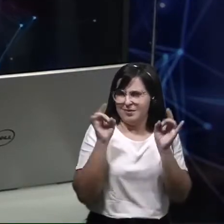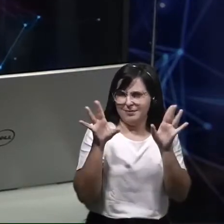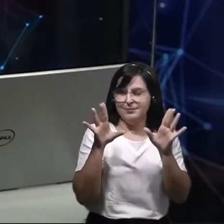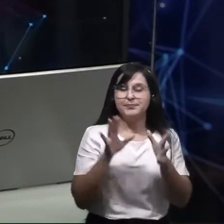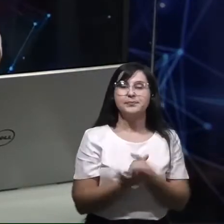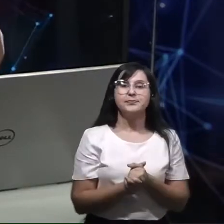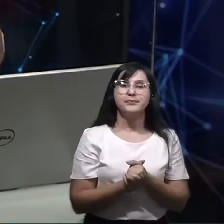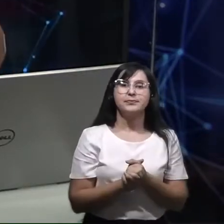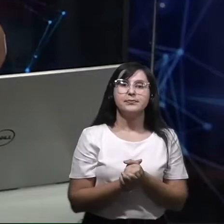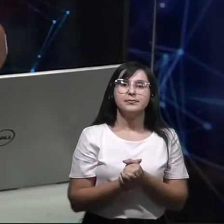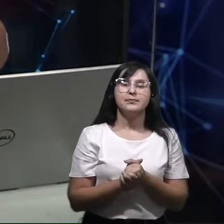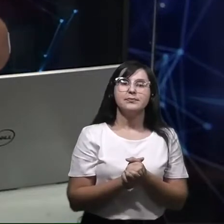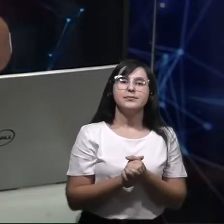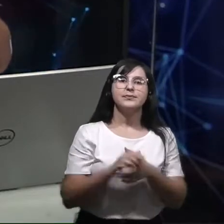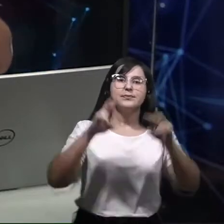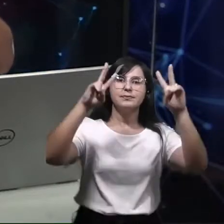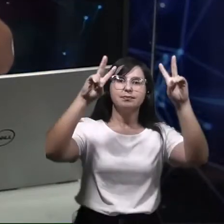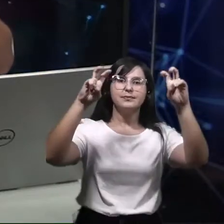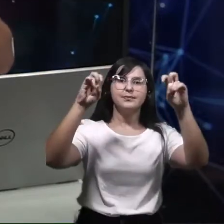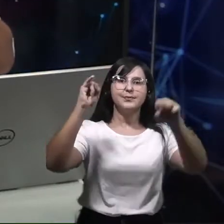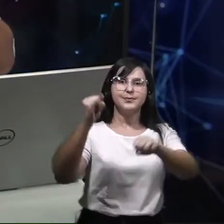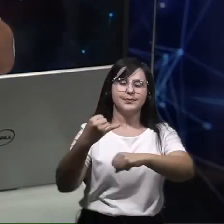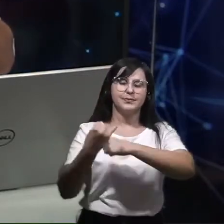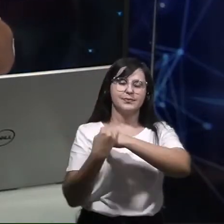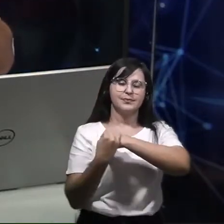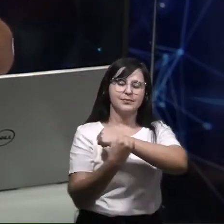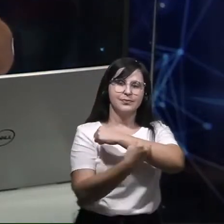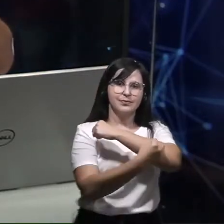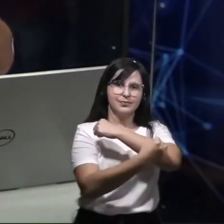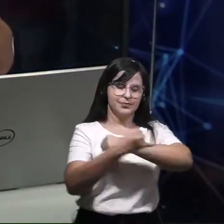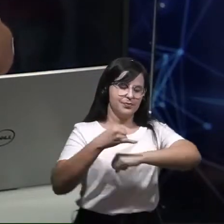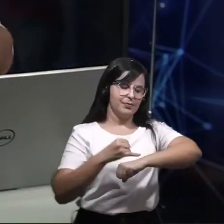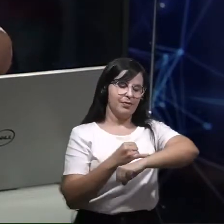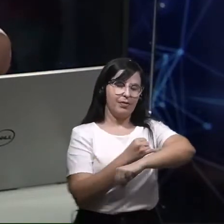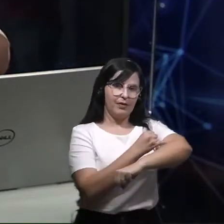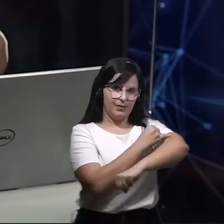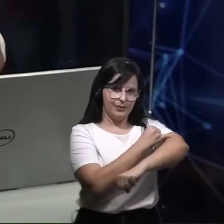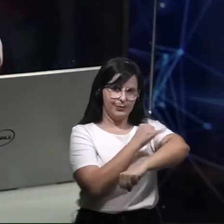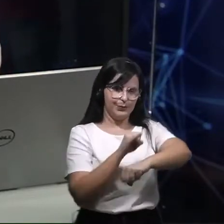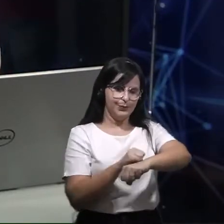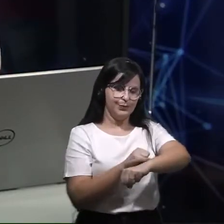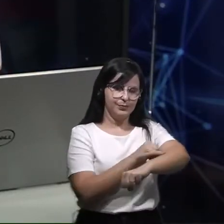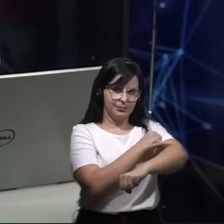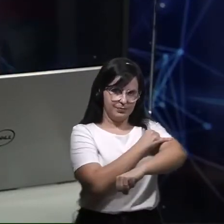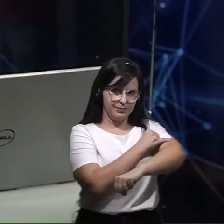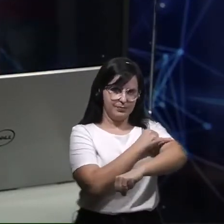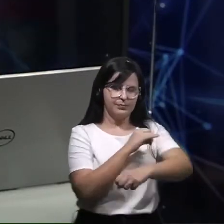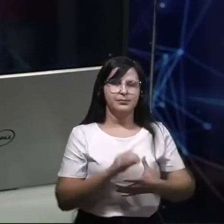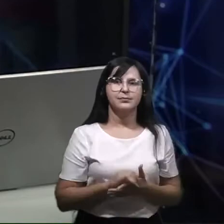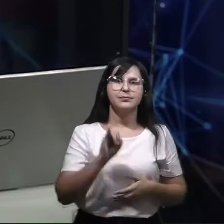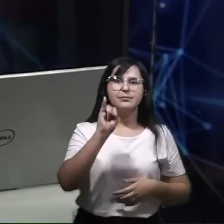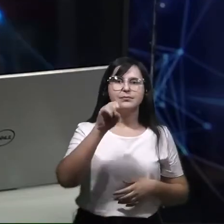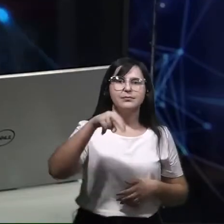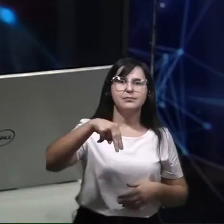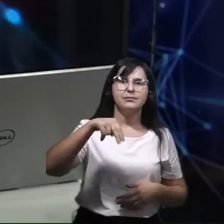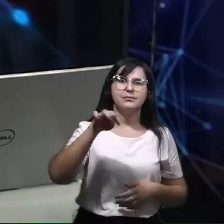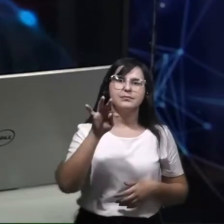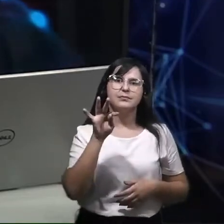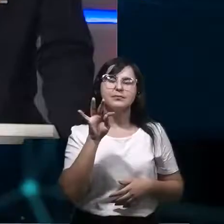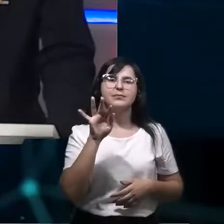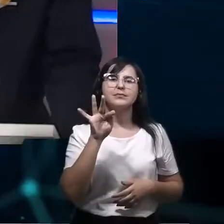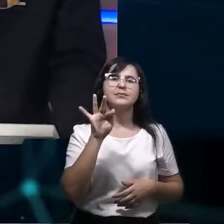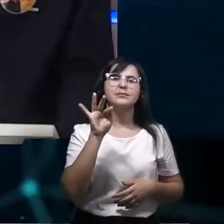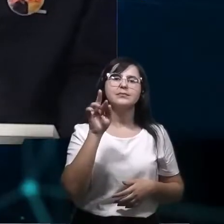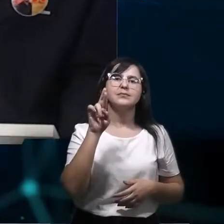Candidato Rubinho, a pergunta é com o tema infraestrutura. O senhor dispõe do tempo de um minuto para formular sua